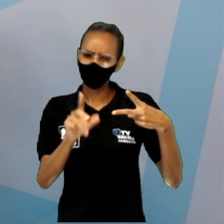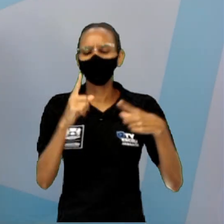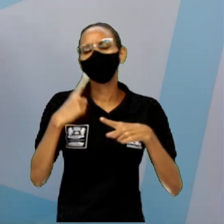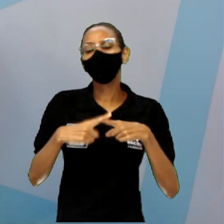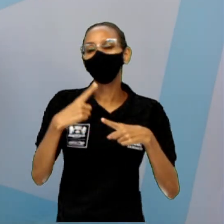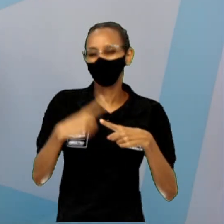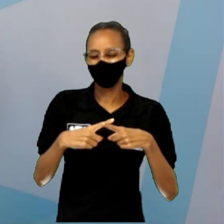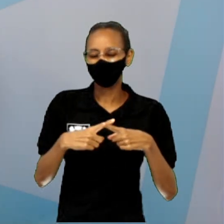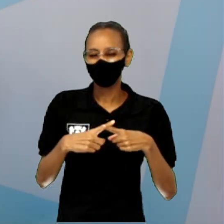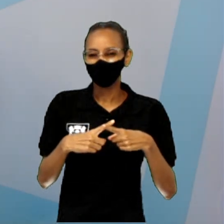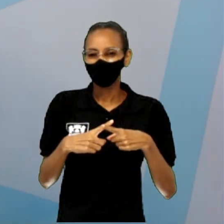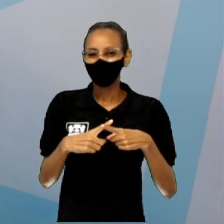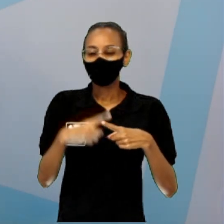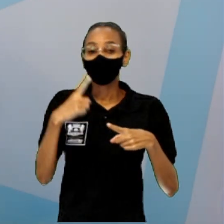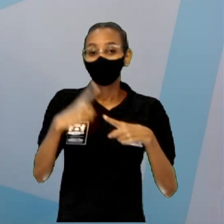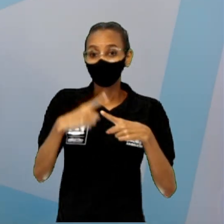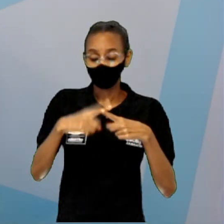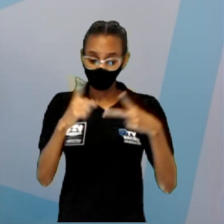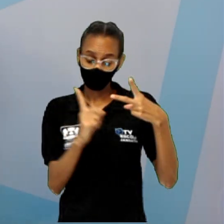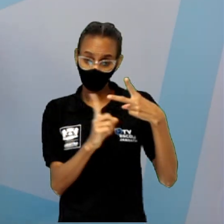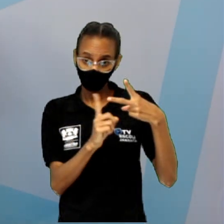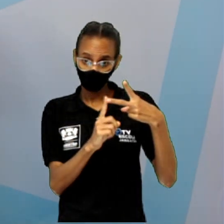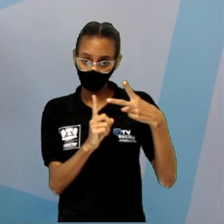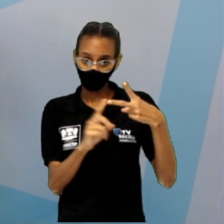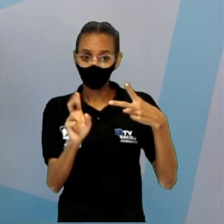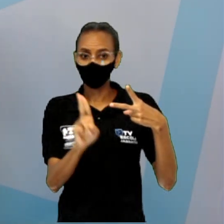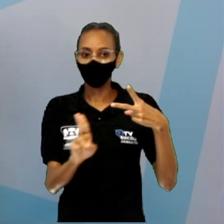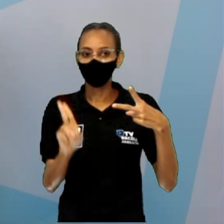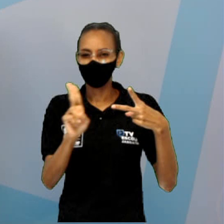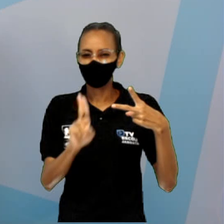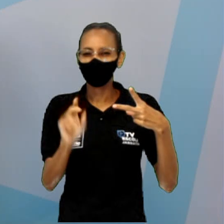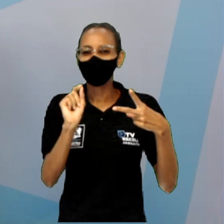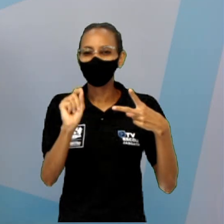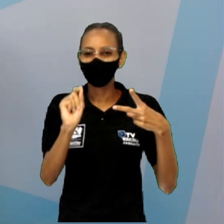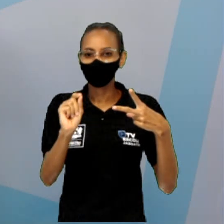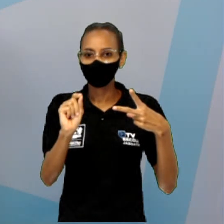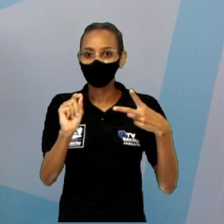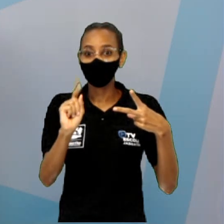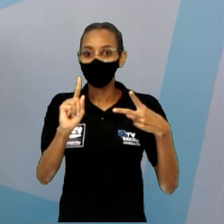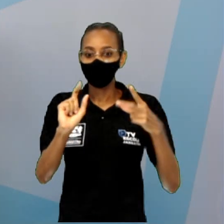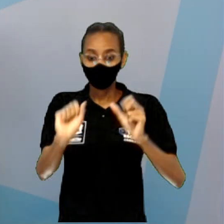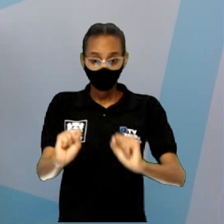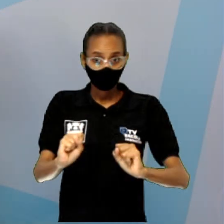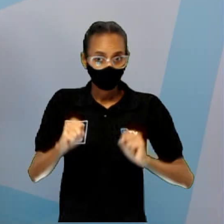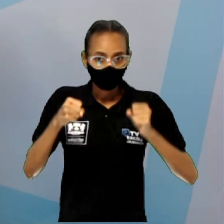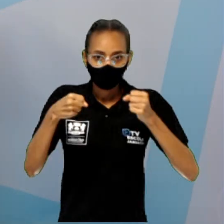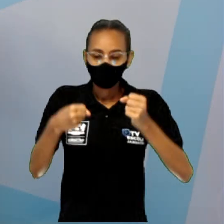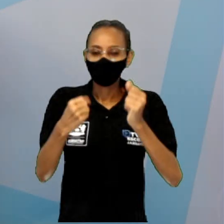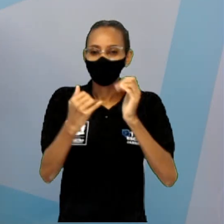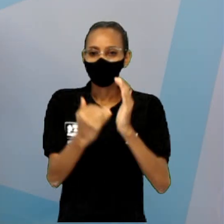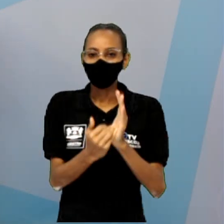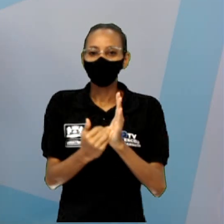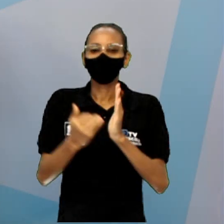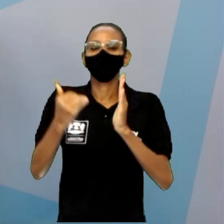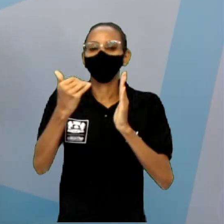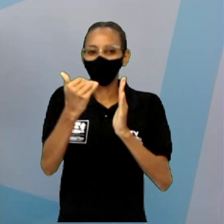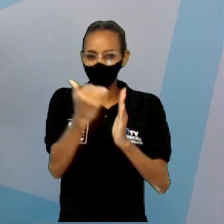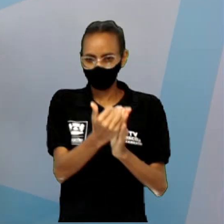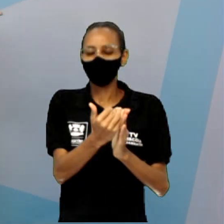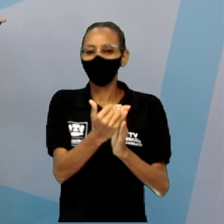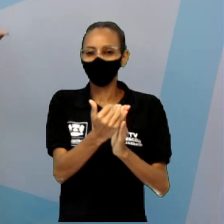quê? Porque eles são realizados com uma intensidade maior, ok? E eles